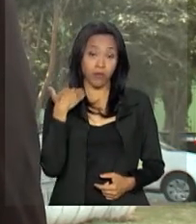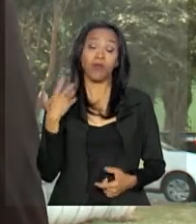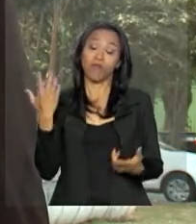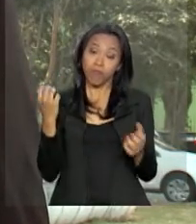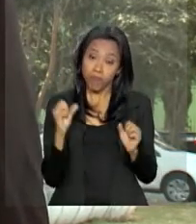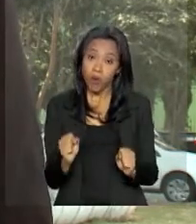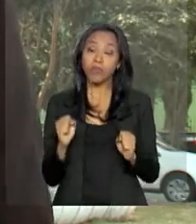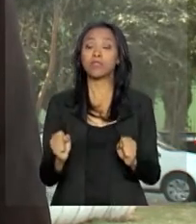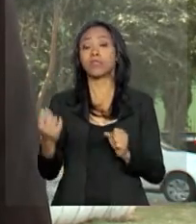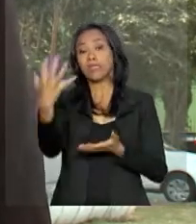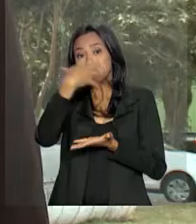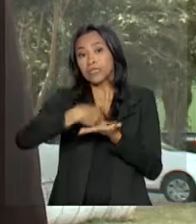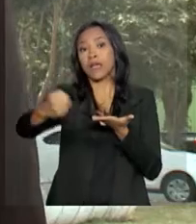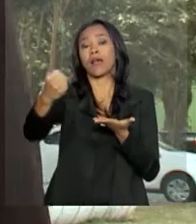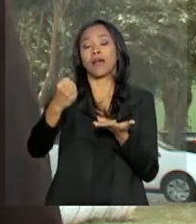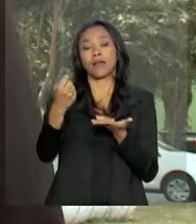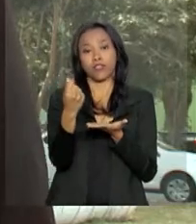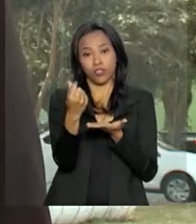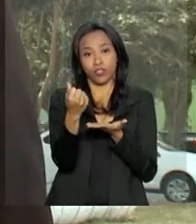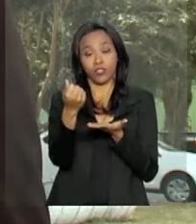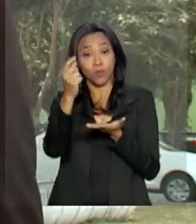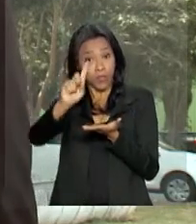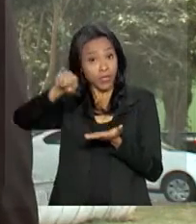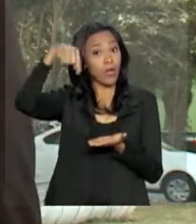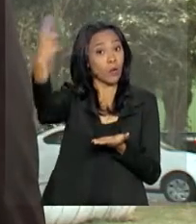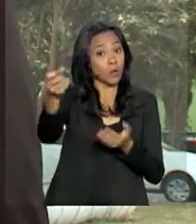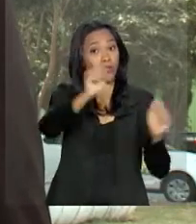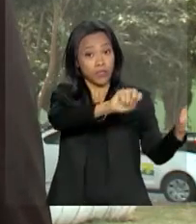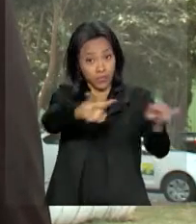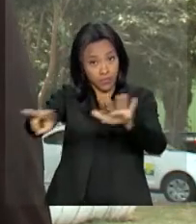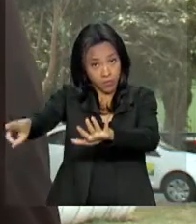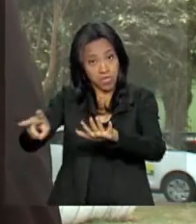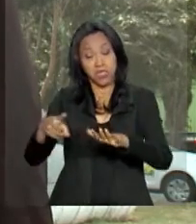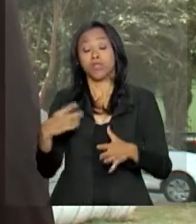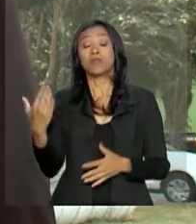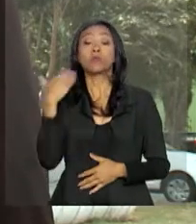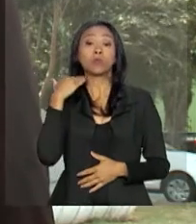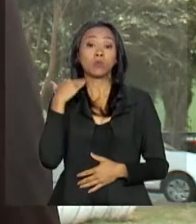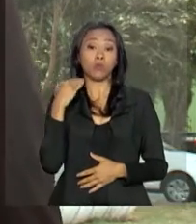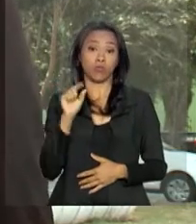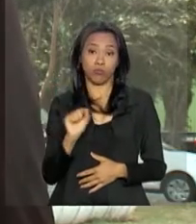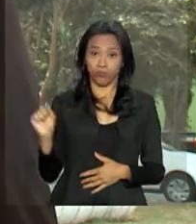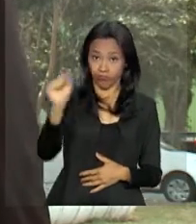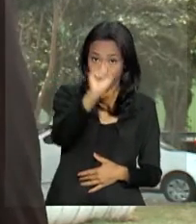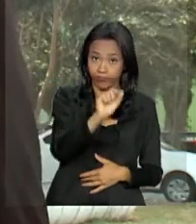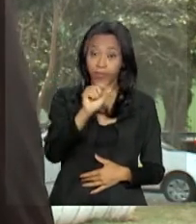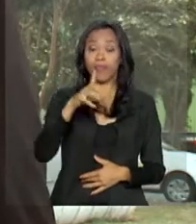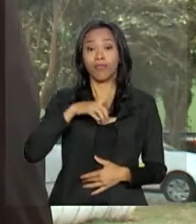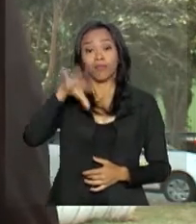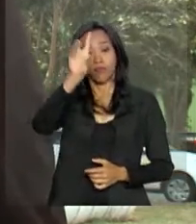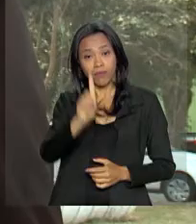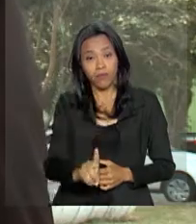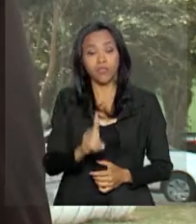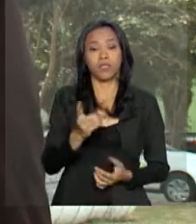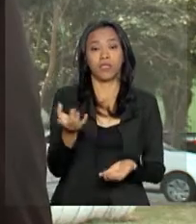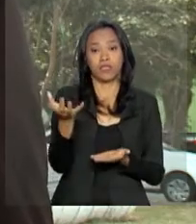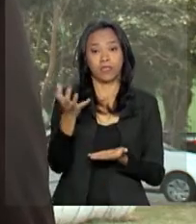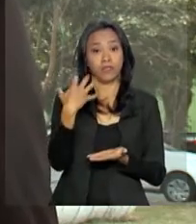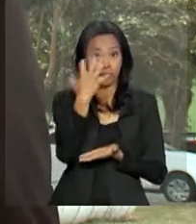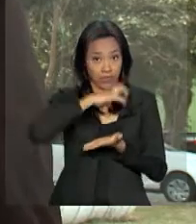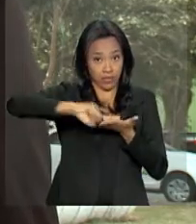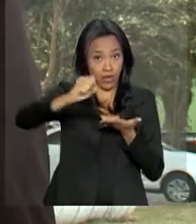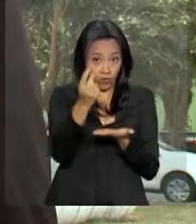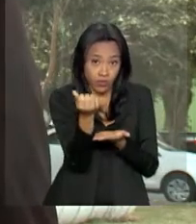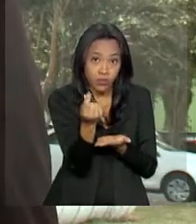sacadas a partir da semana que vem nas agências bancárias têm direito ao saque das cotas do fundo pis